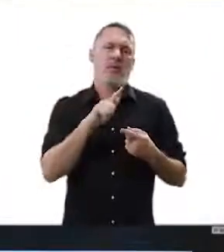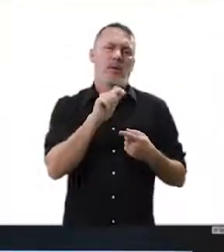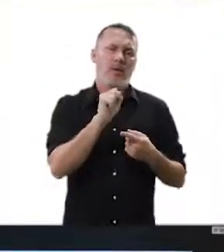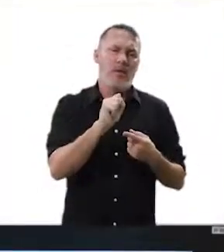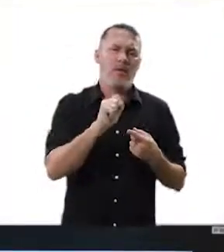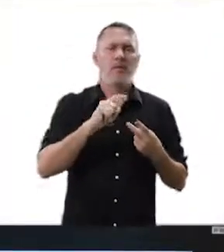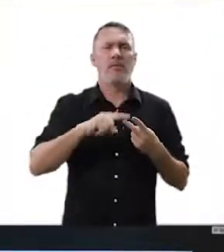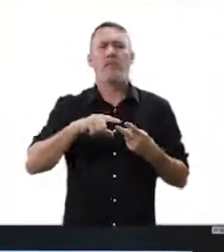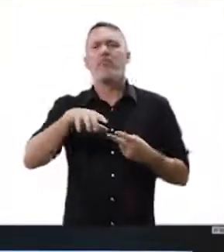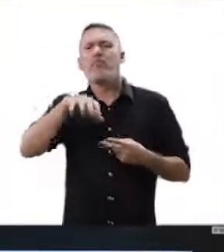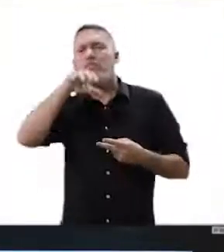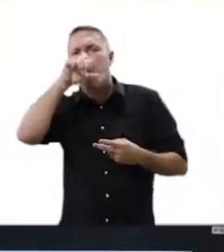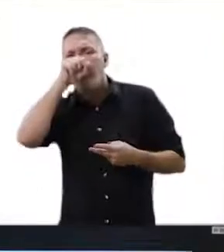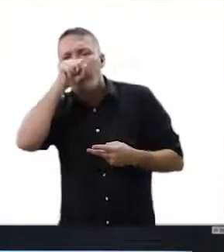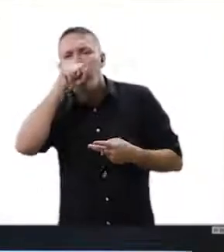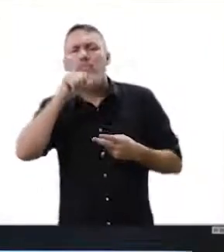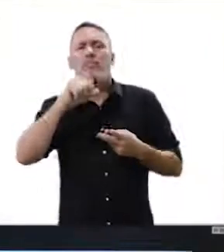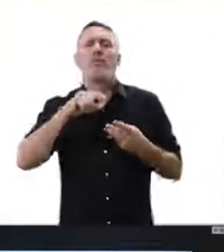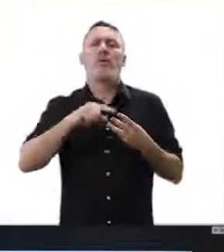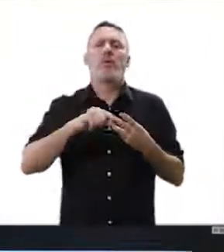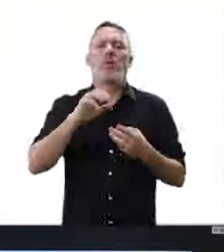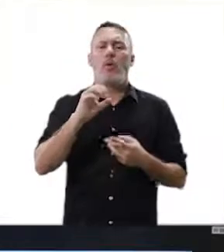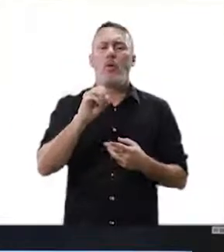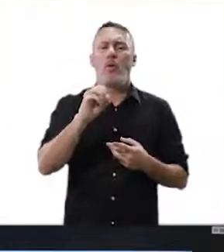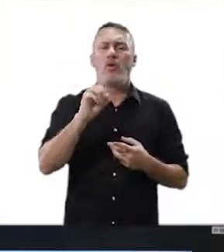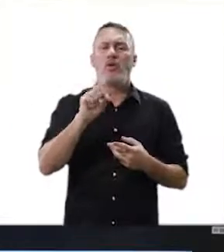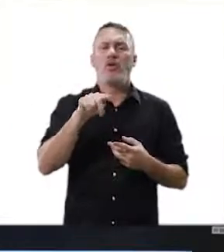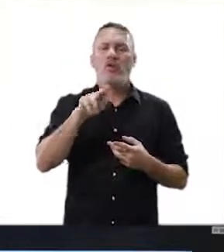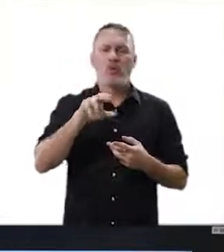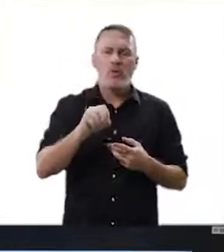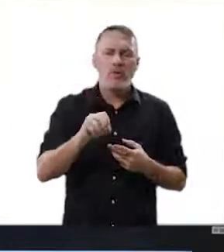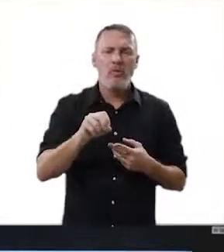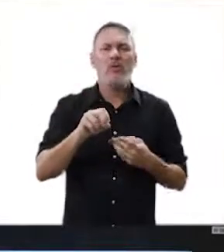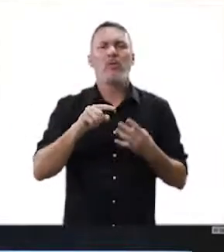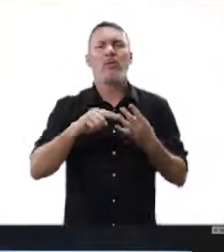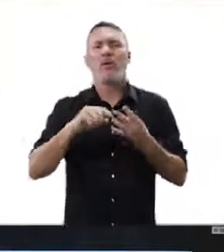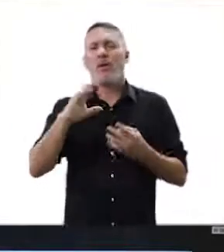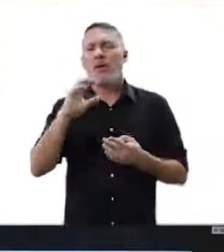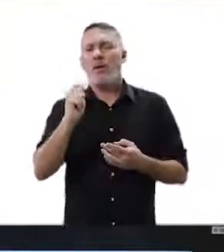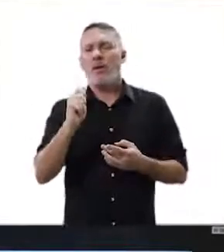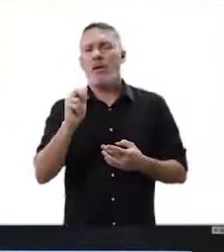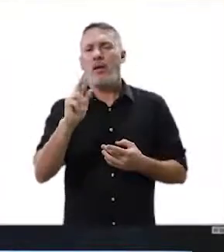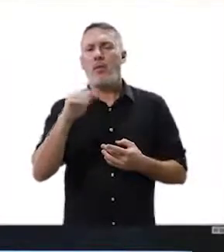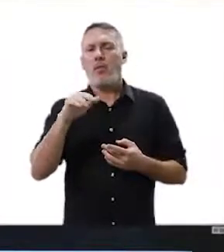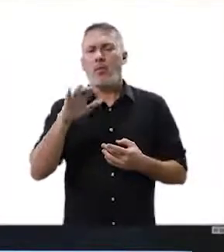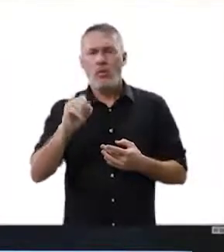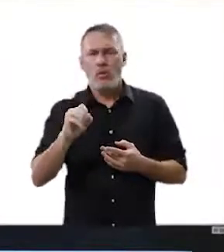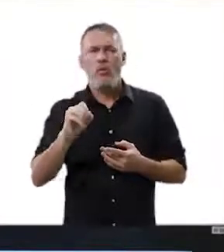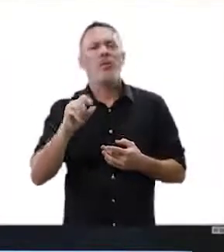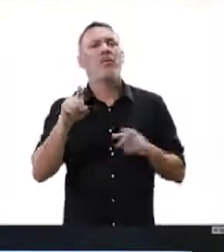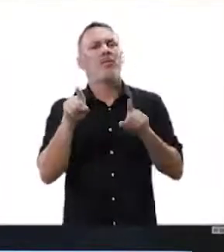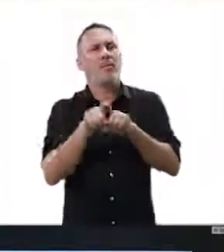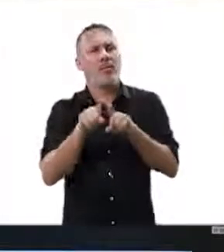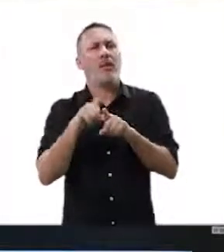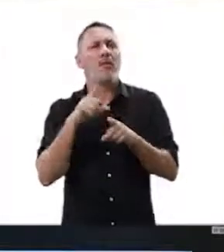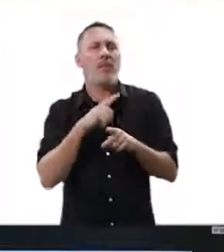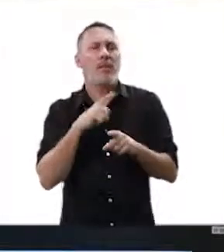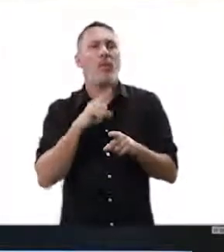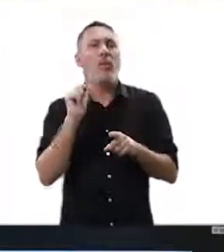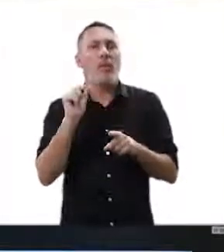menos concentrado. Como eu dei o exemplo dos alvéolos, que estavam ricos em oxigênio e passaram